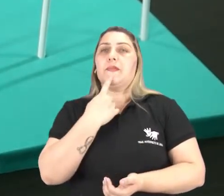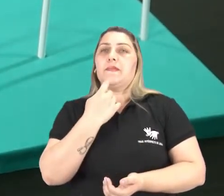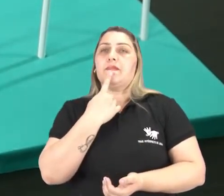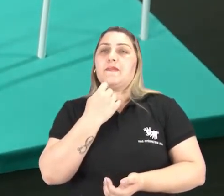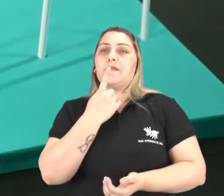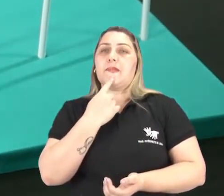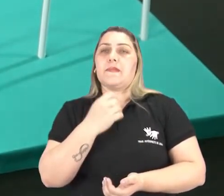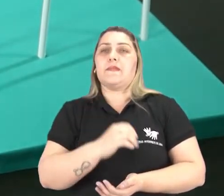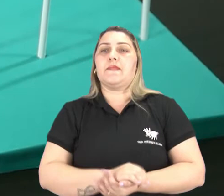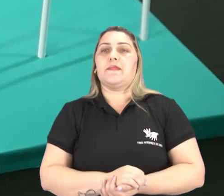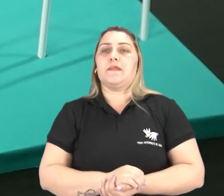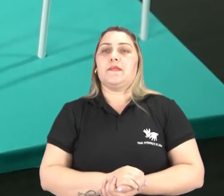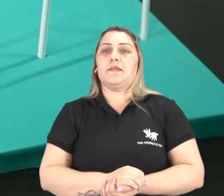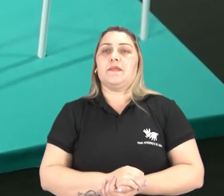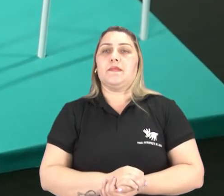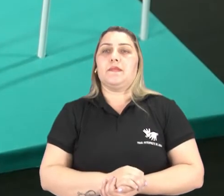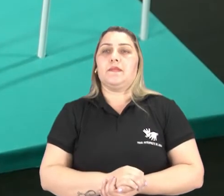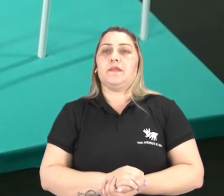vermelho